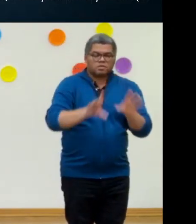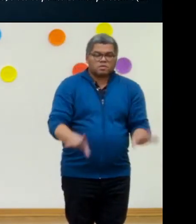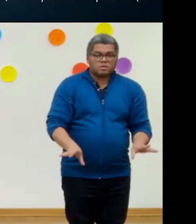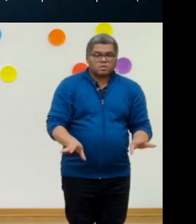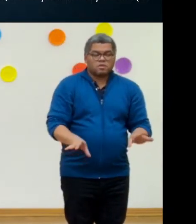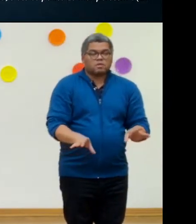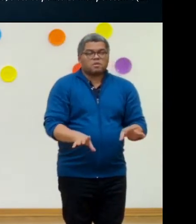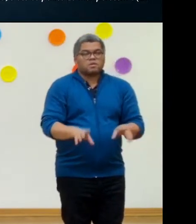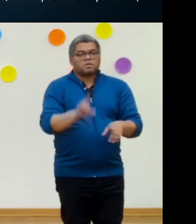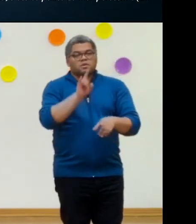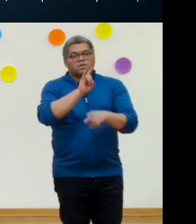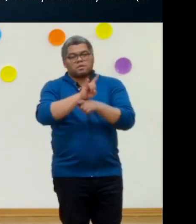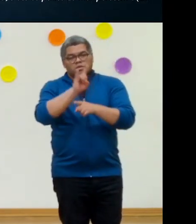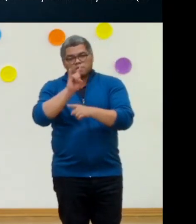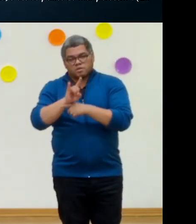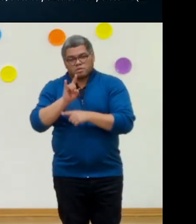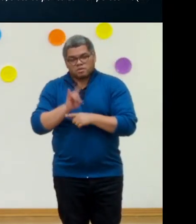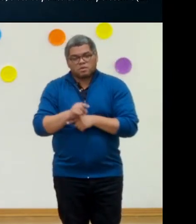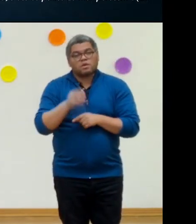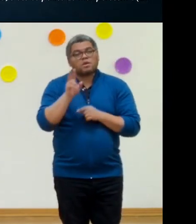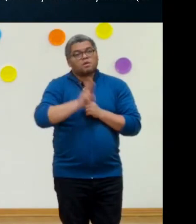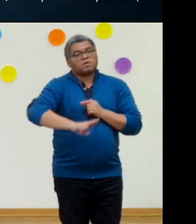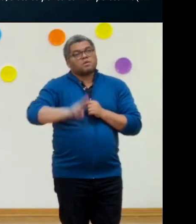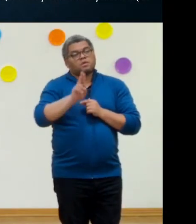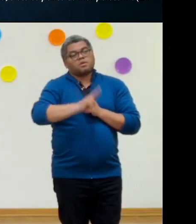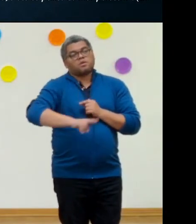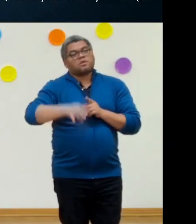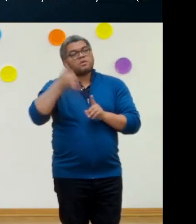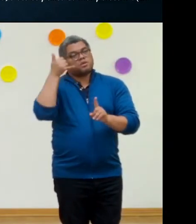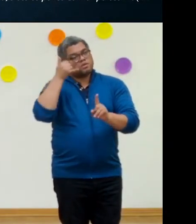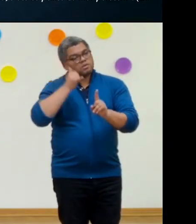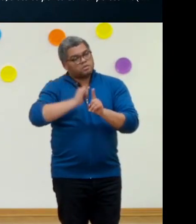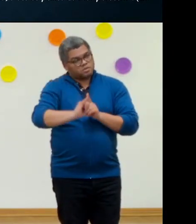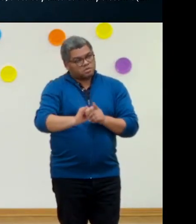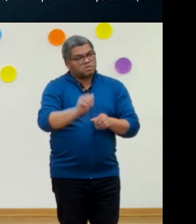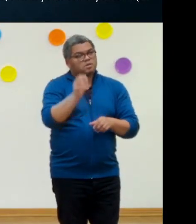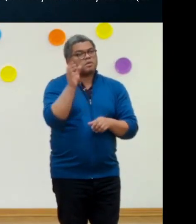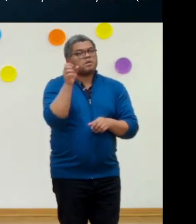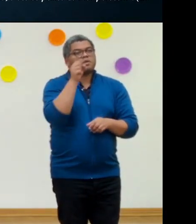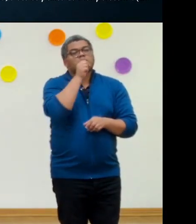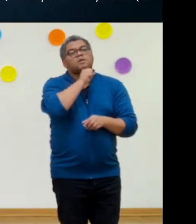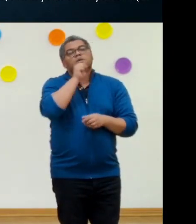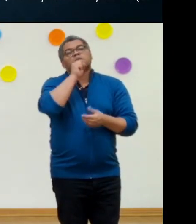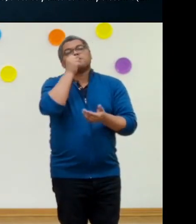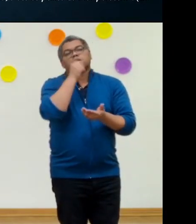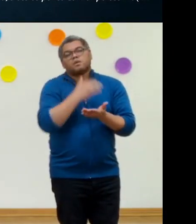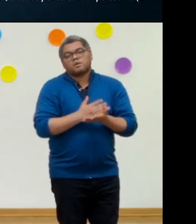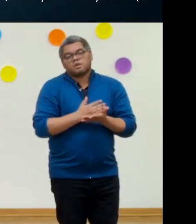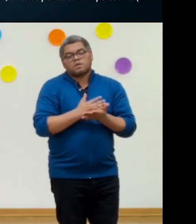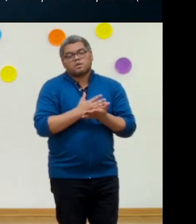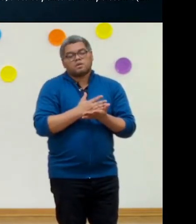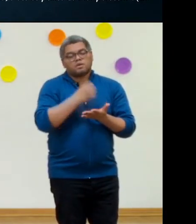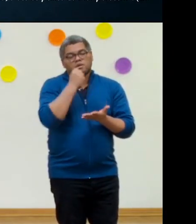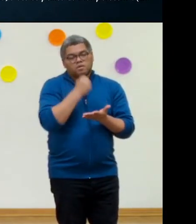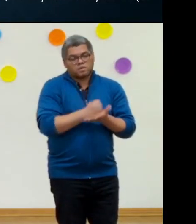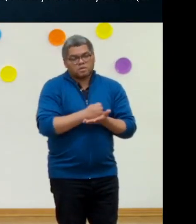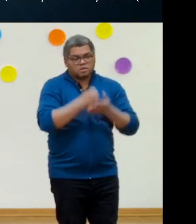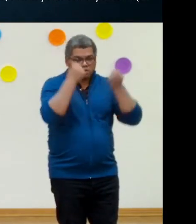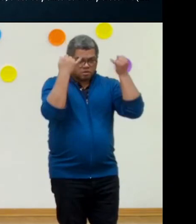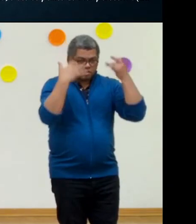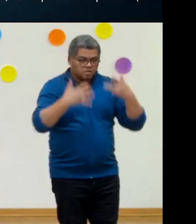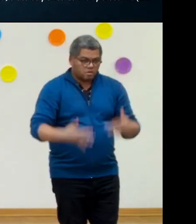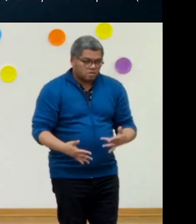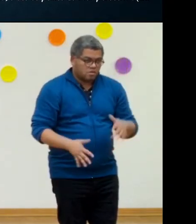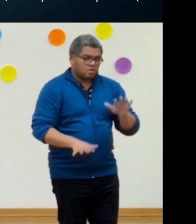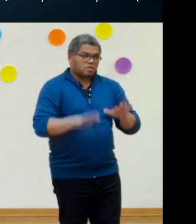Adultério foi um tema usado lá pelos profetas do Antigo Testamento para exortar o povo. A Bíblia muitas vezes usa